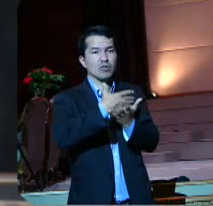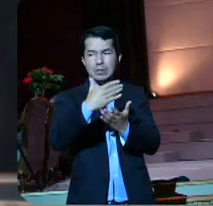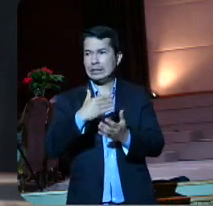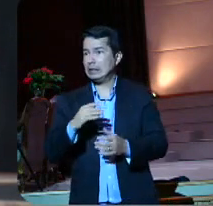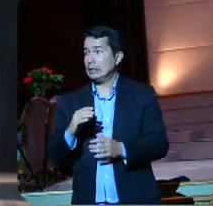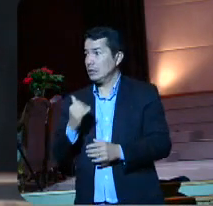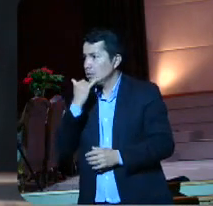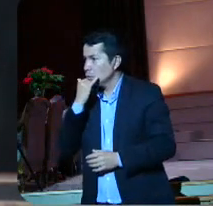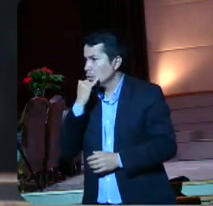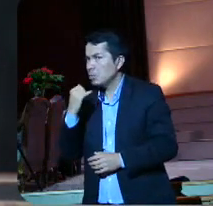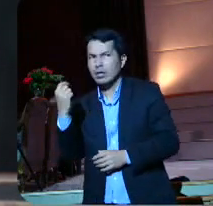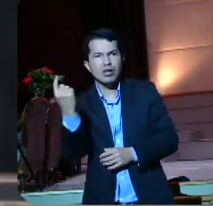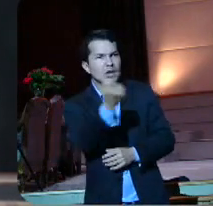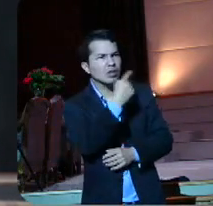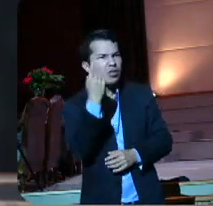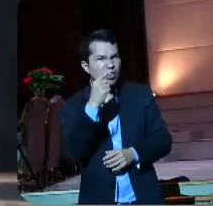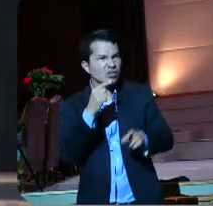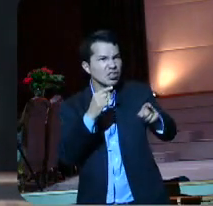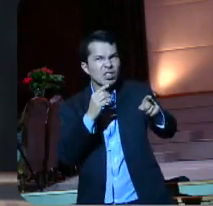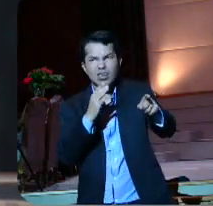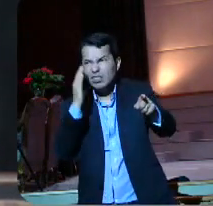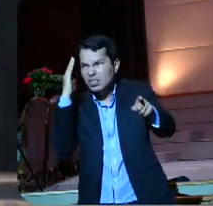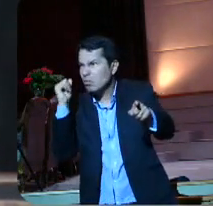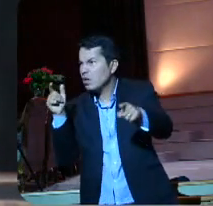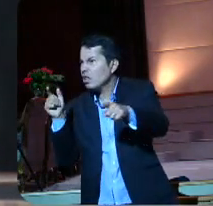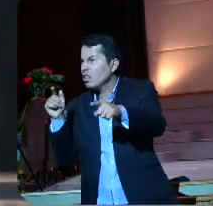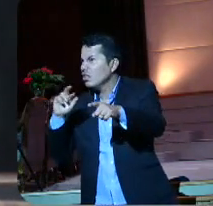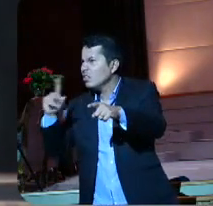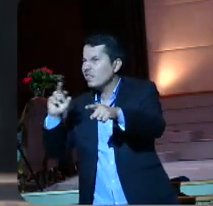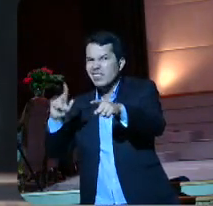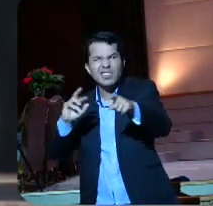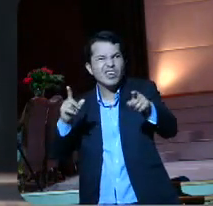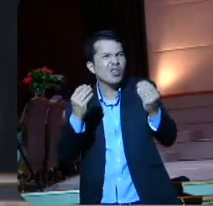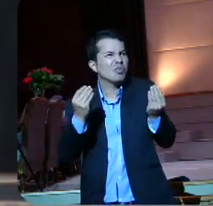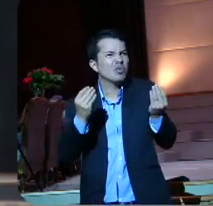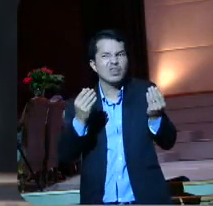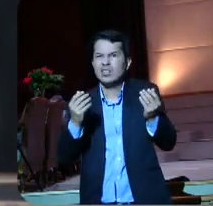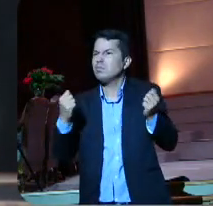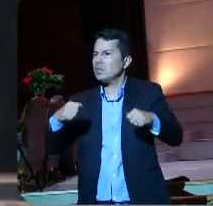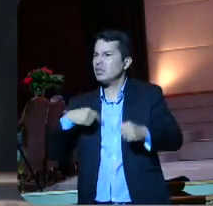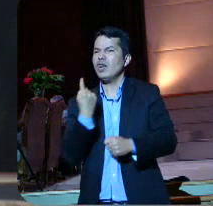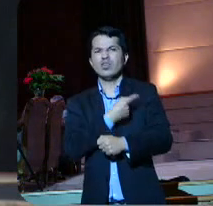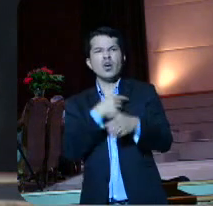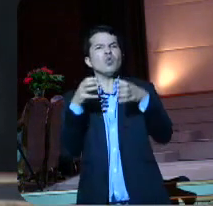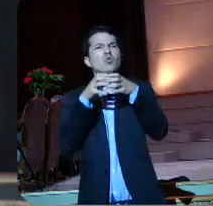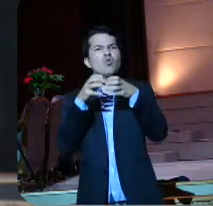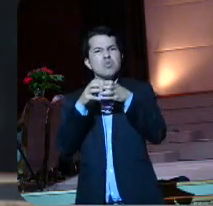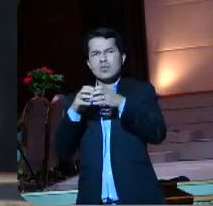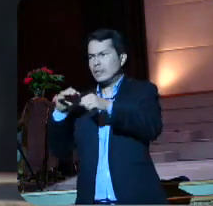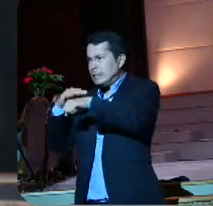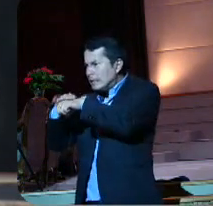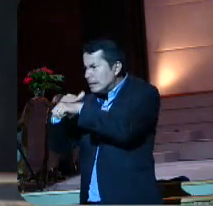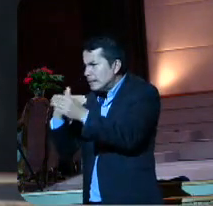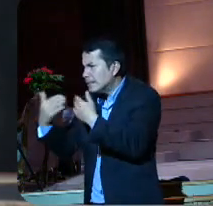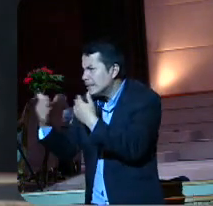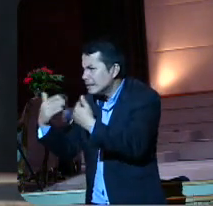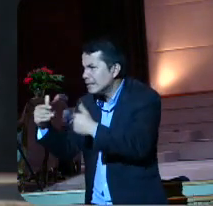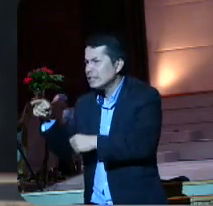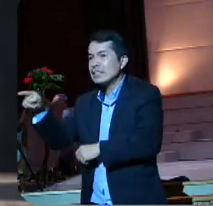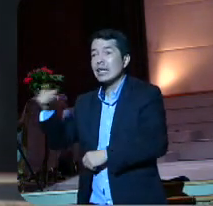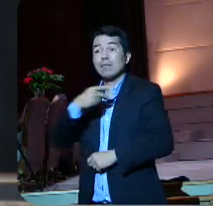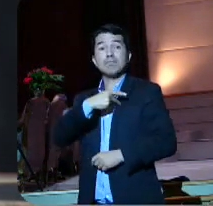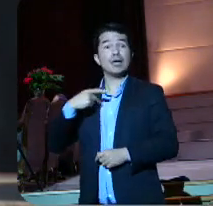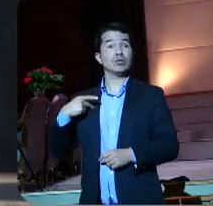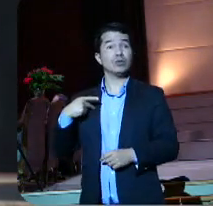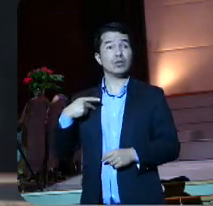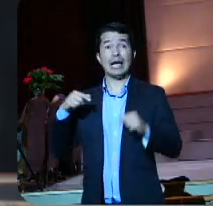processo. E aí aquela comissão de disciplina foi organizada, e várias outras denúncias surgiram, e de repente houve uma atitude